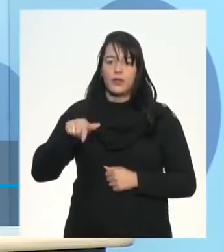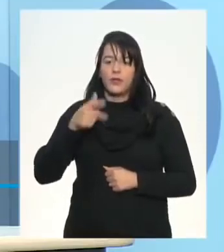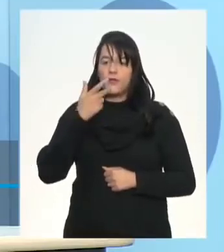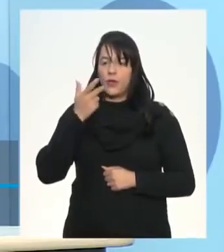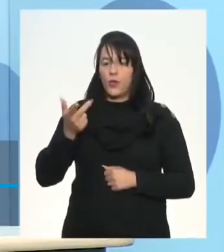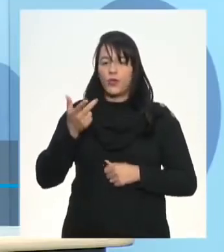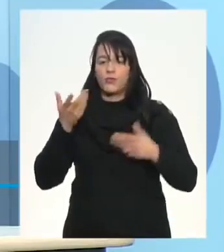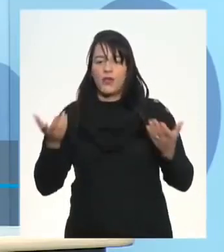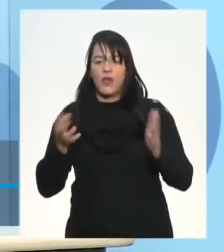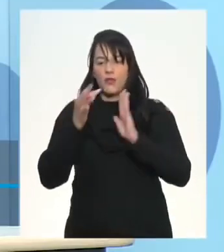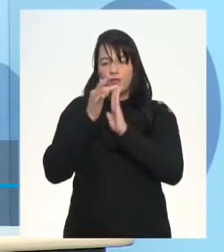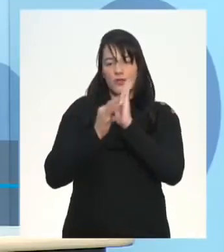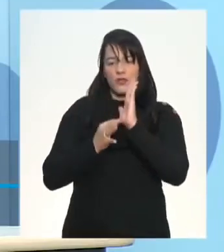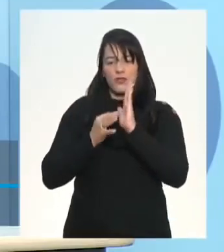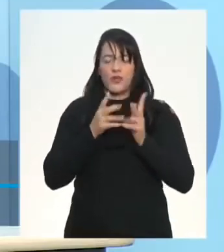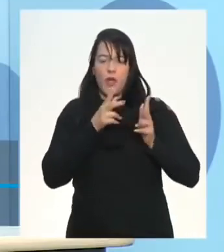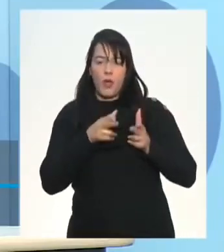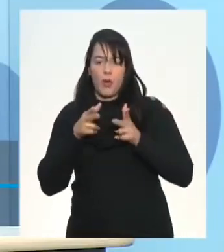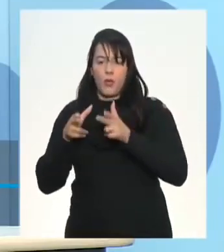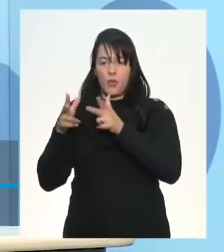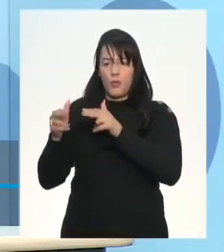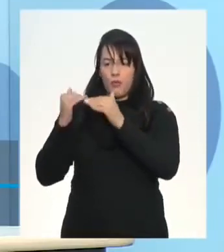meio que repetitivo.